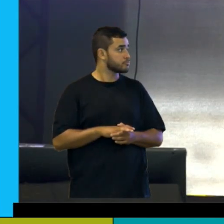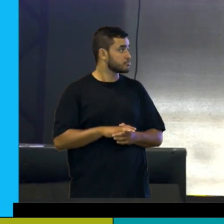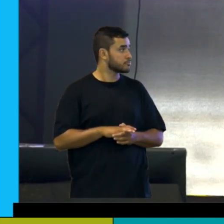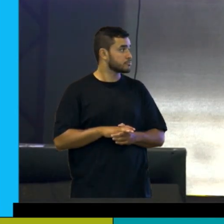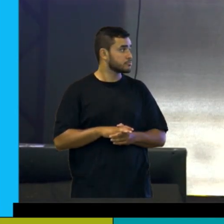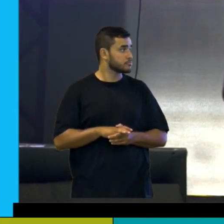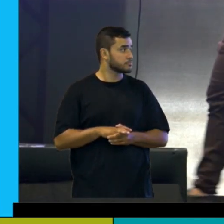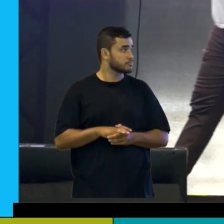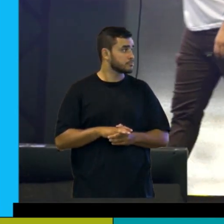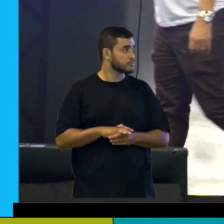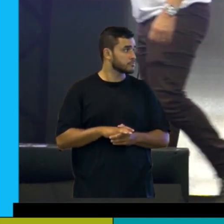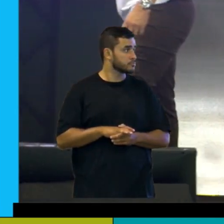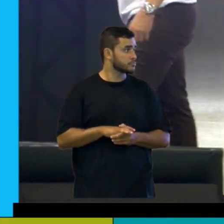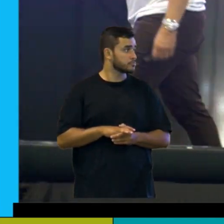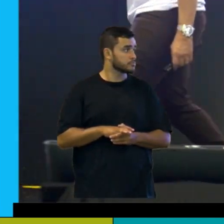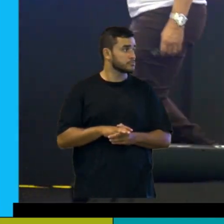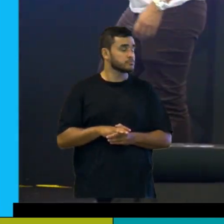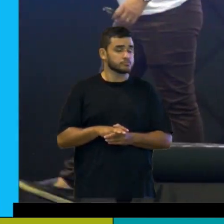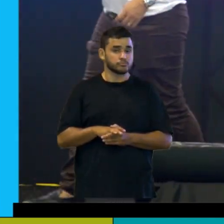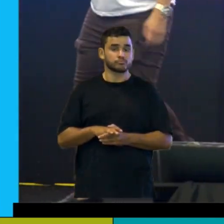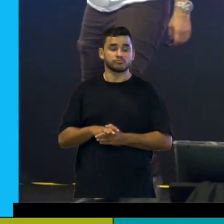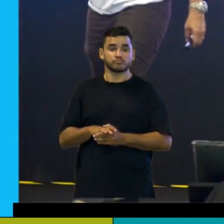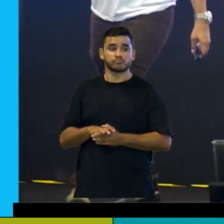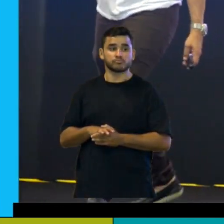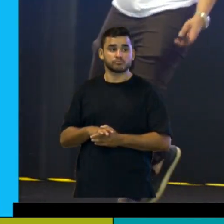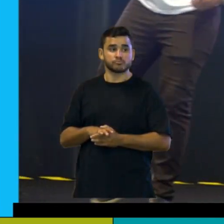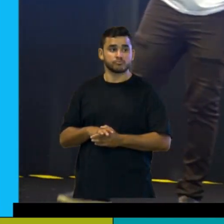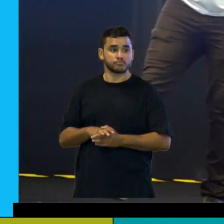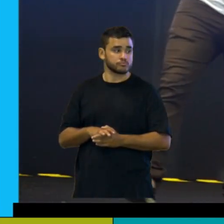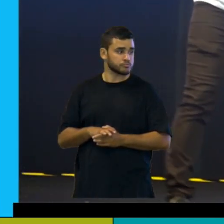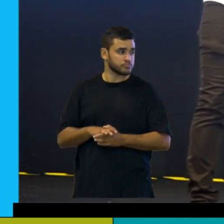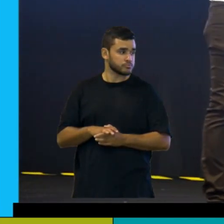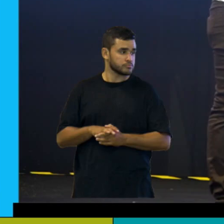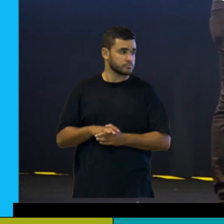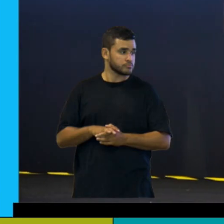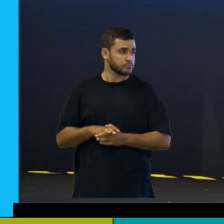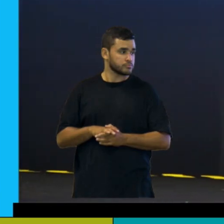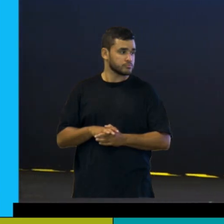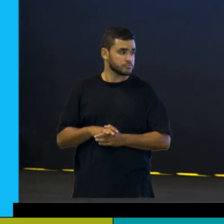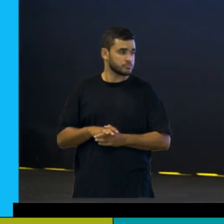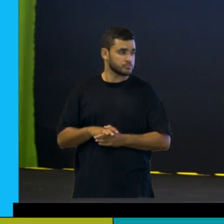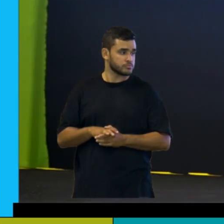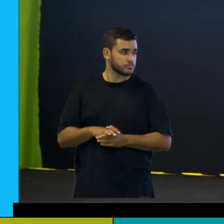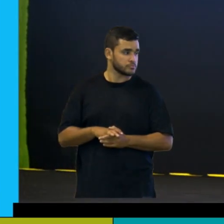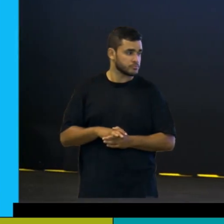Dá para responder raciocínio lógico, com certeza. Beleza? Vamos para frente. Olha a próxima aí.